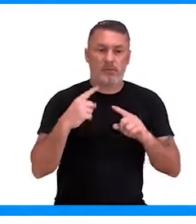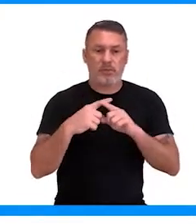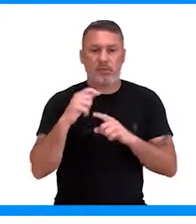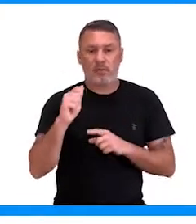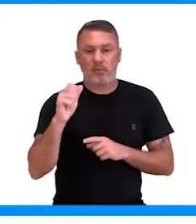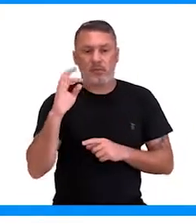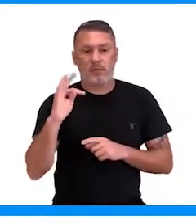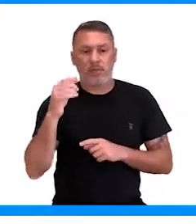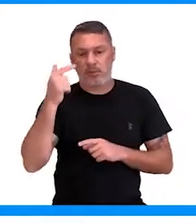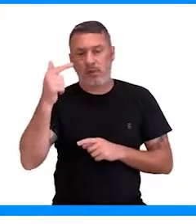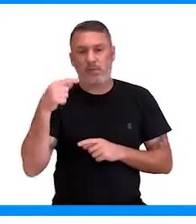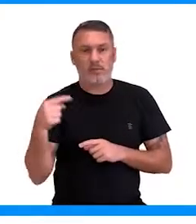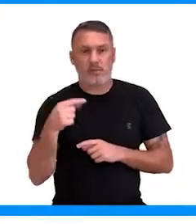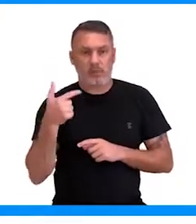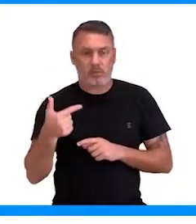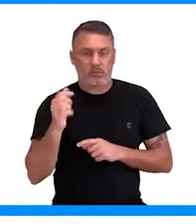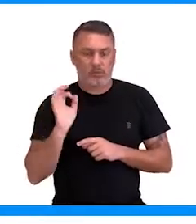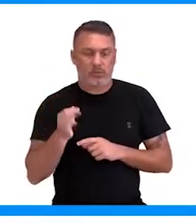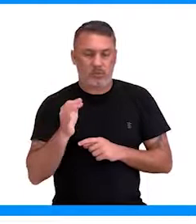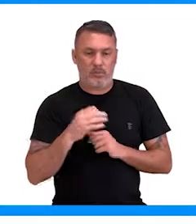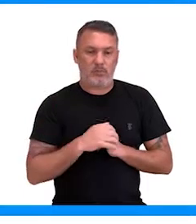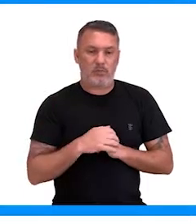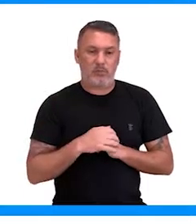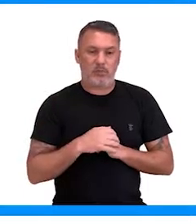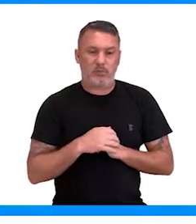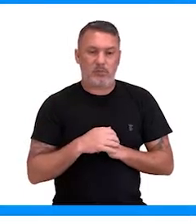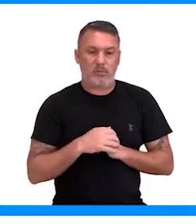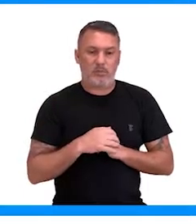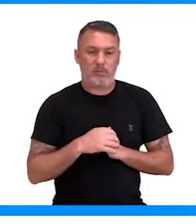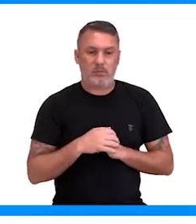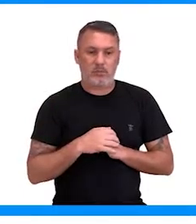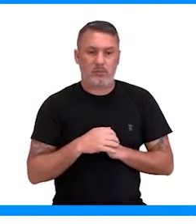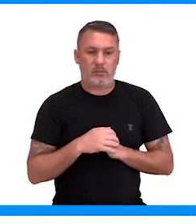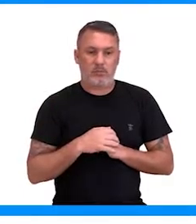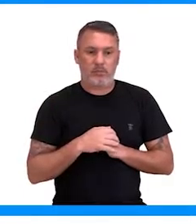AT ao quadrado sobre 2.